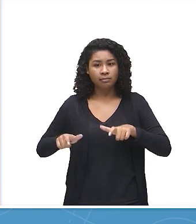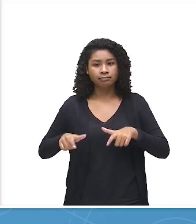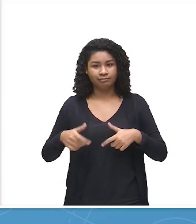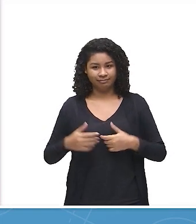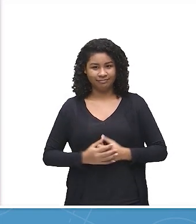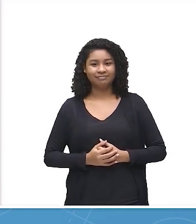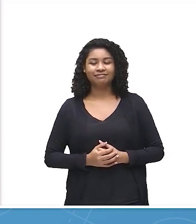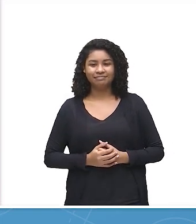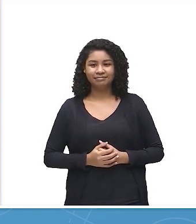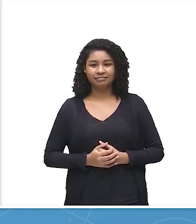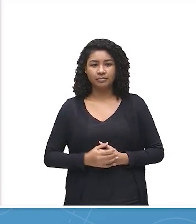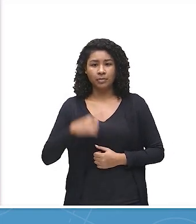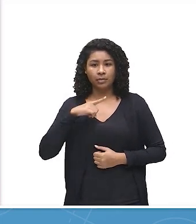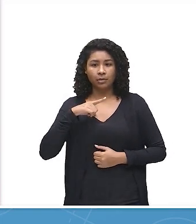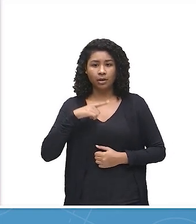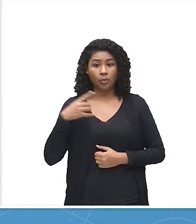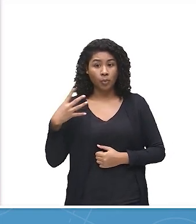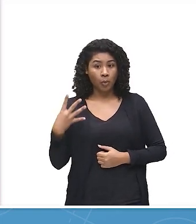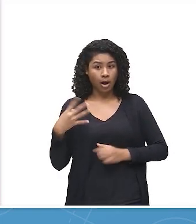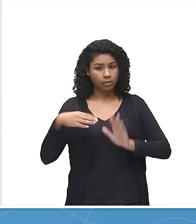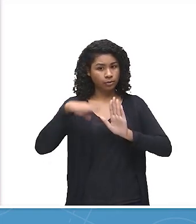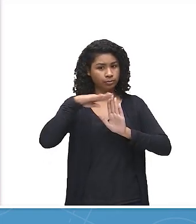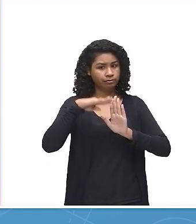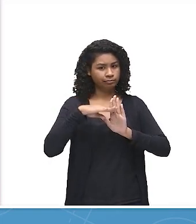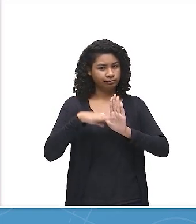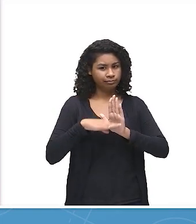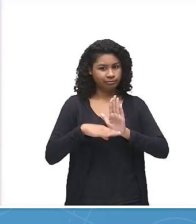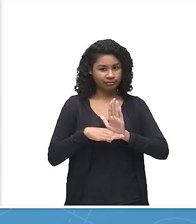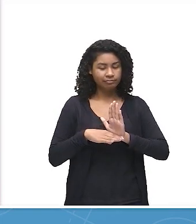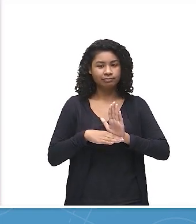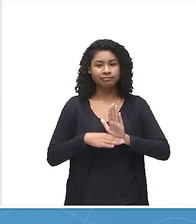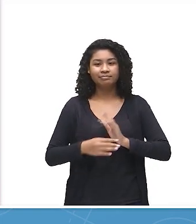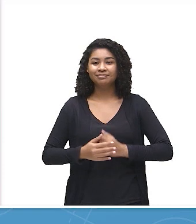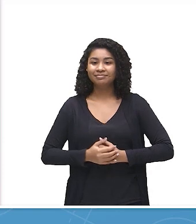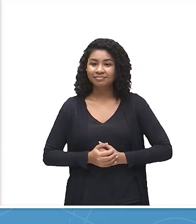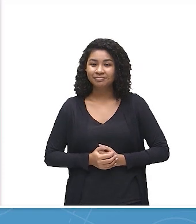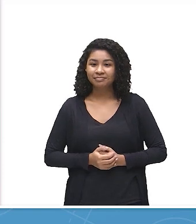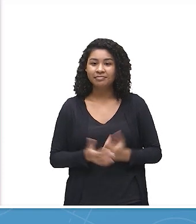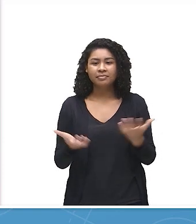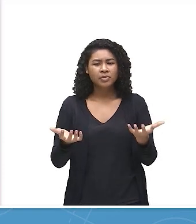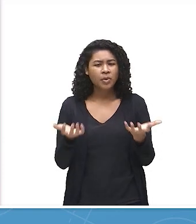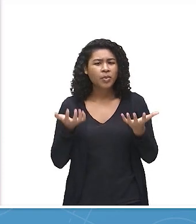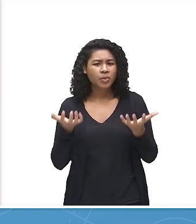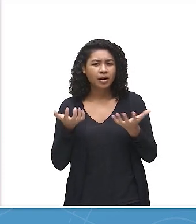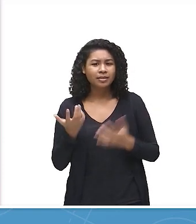a preposition of place que corresponderia à seguinte